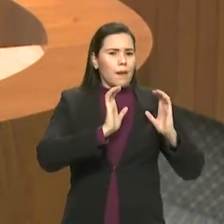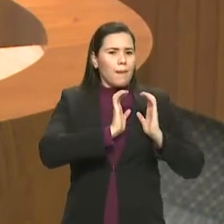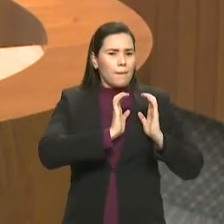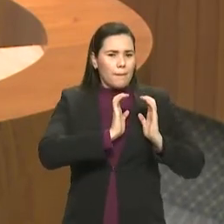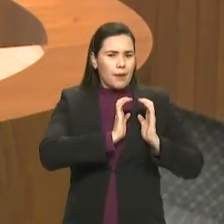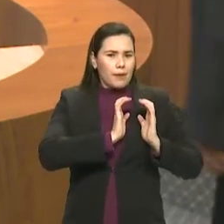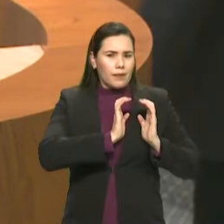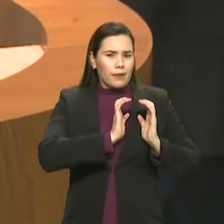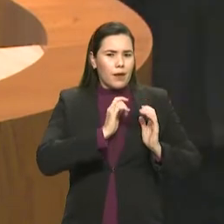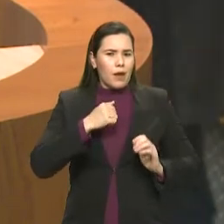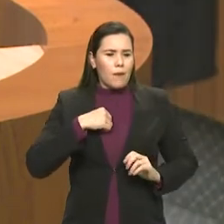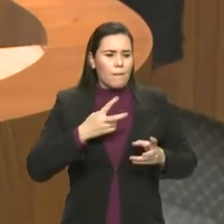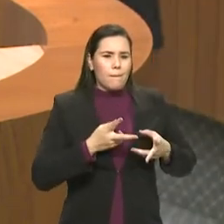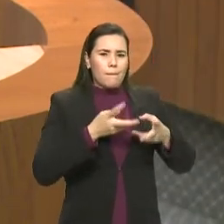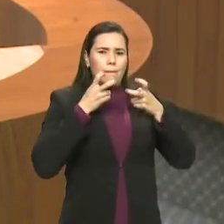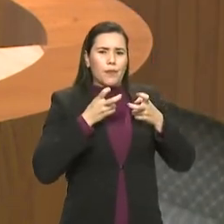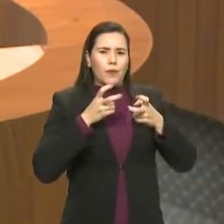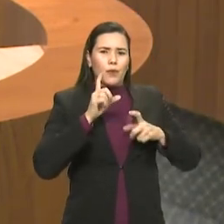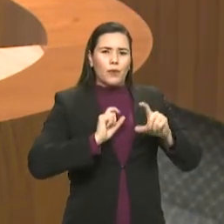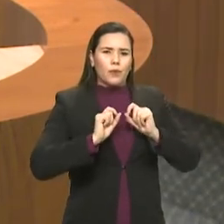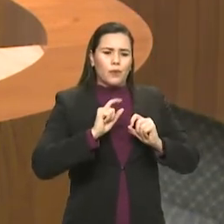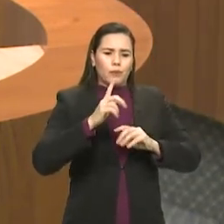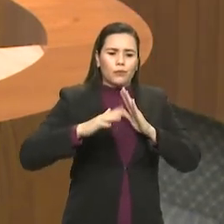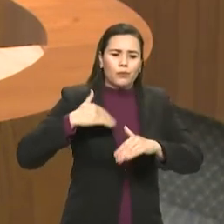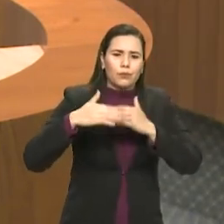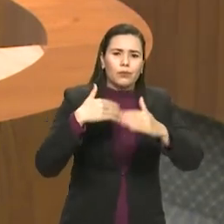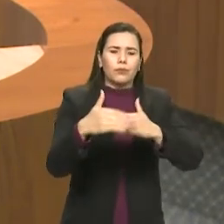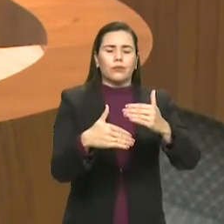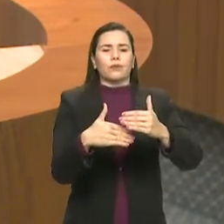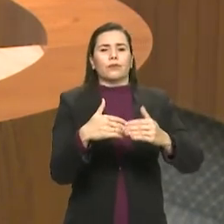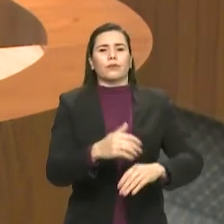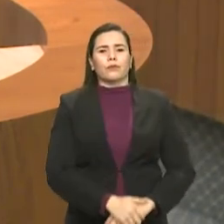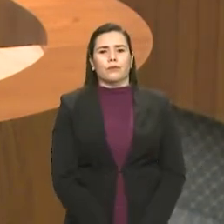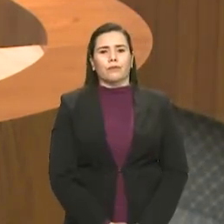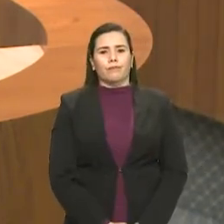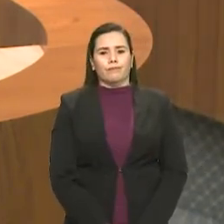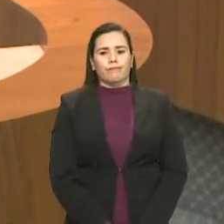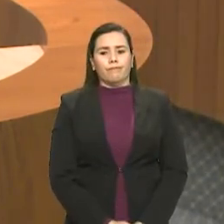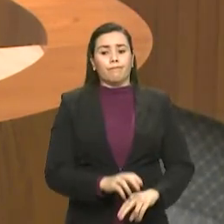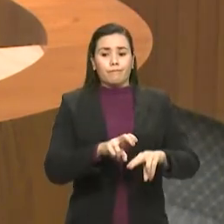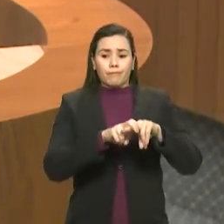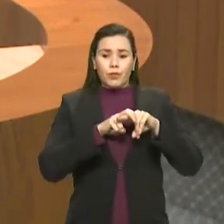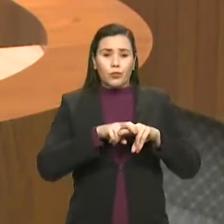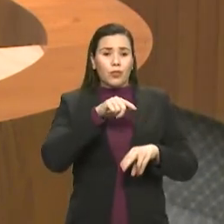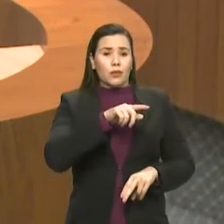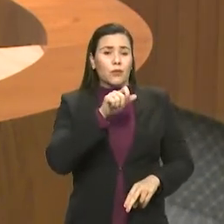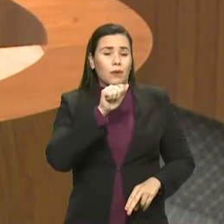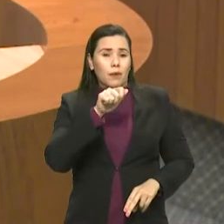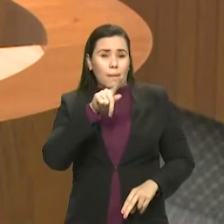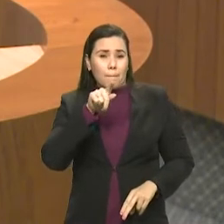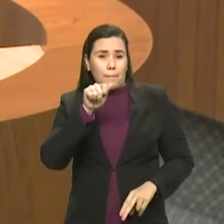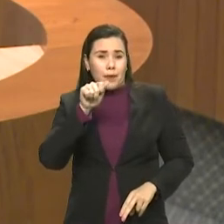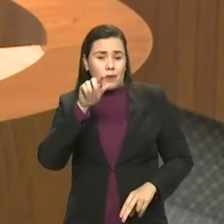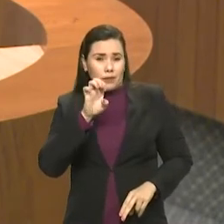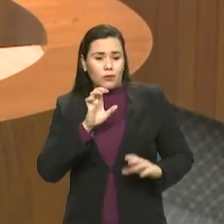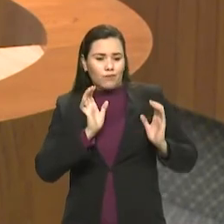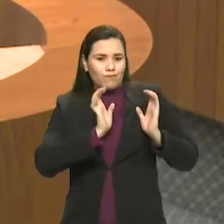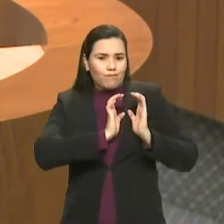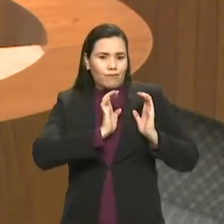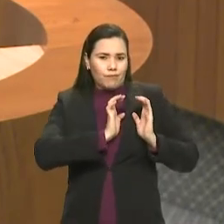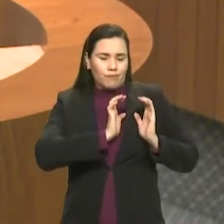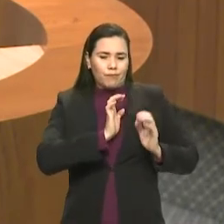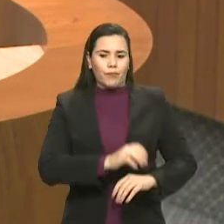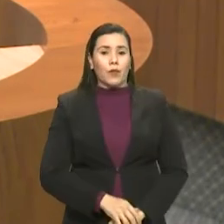vemos os avanços que estão acontecendo lá. Por isso, no dia 25 de março,